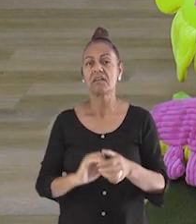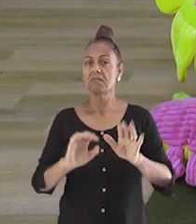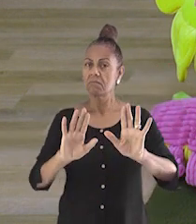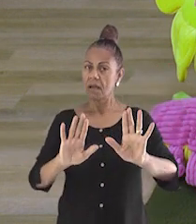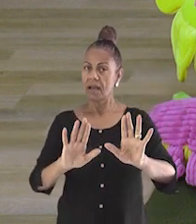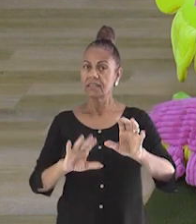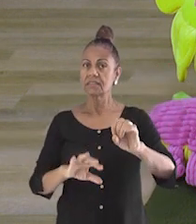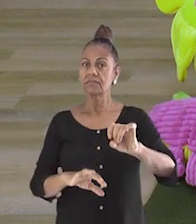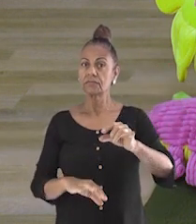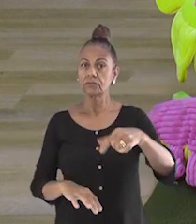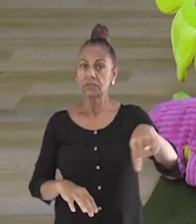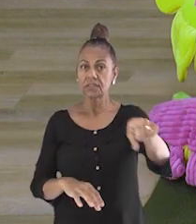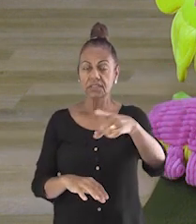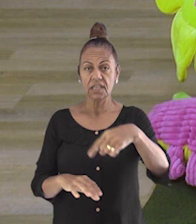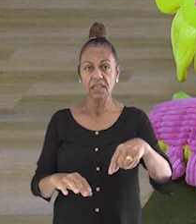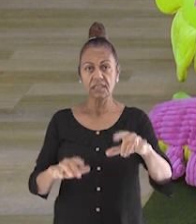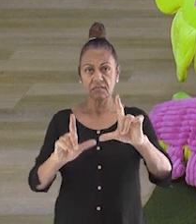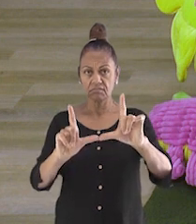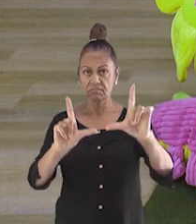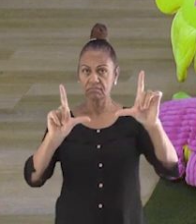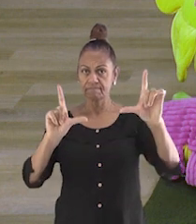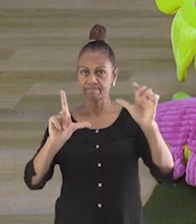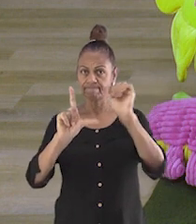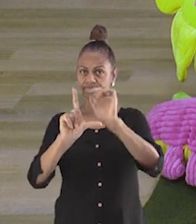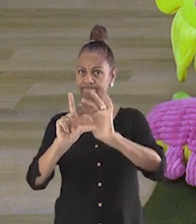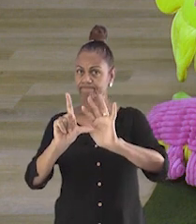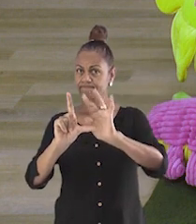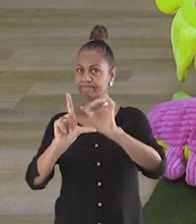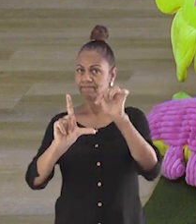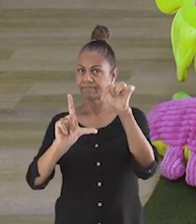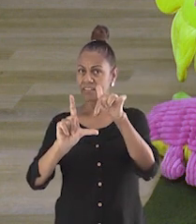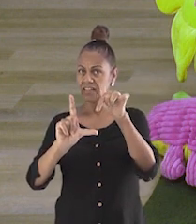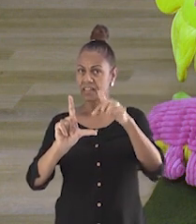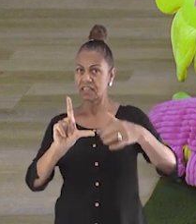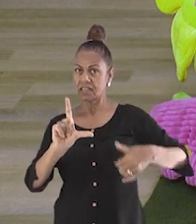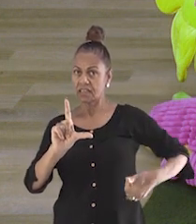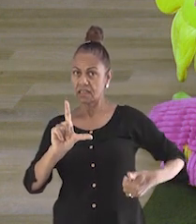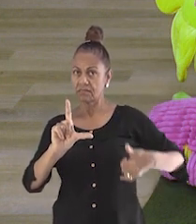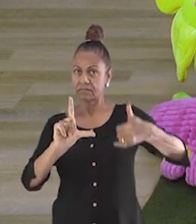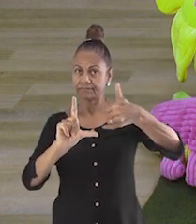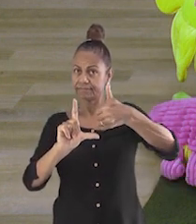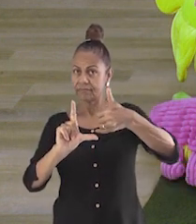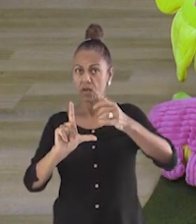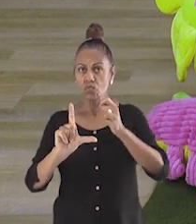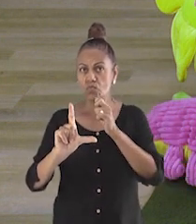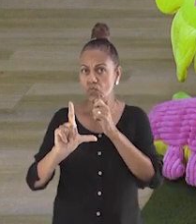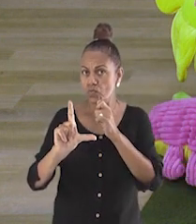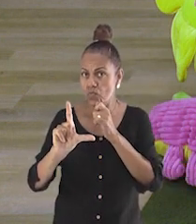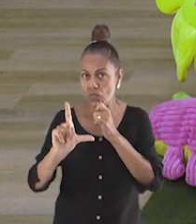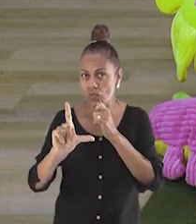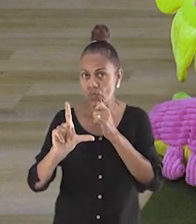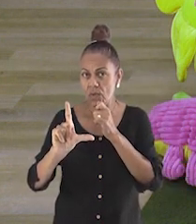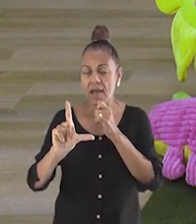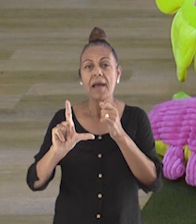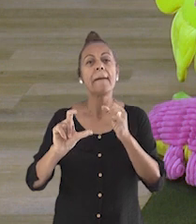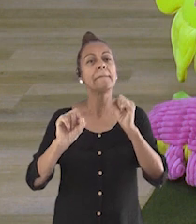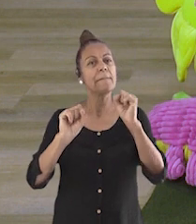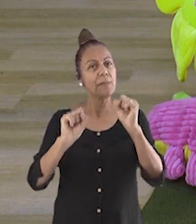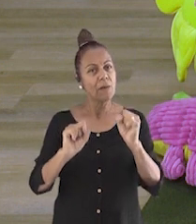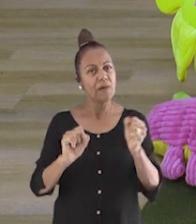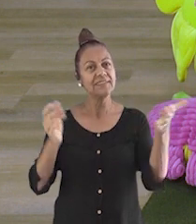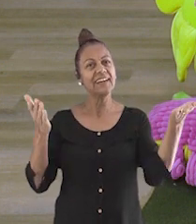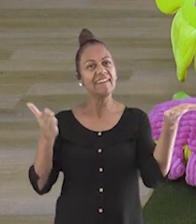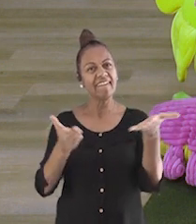se vocês, crianças e famílias, ainda não registraram a presença da